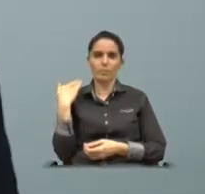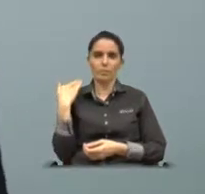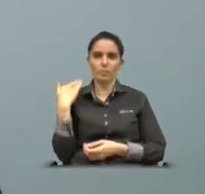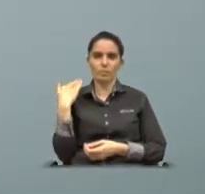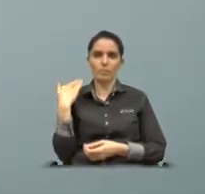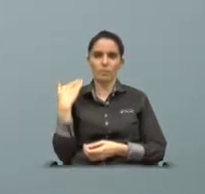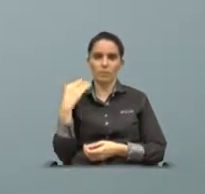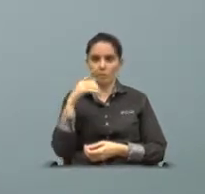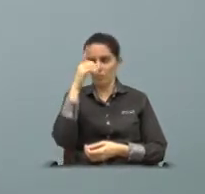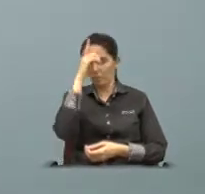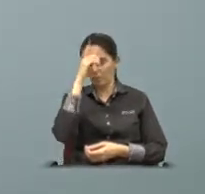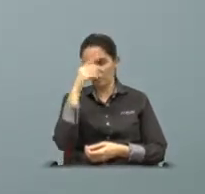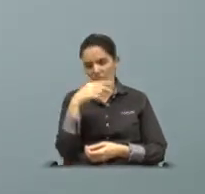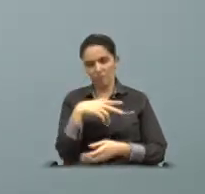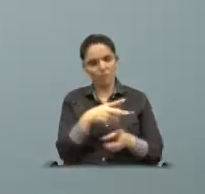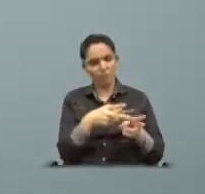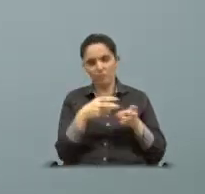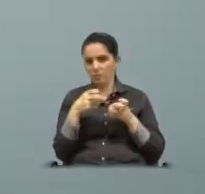vejo falar.